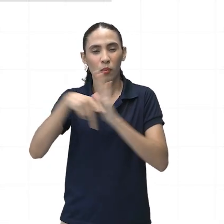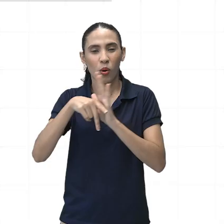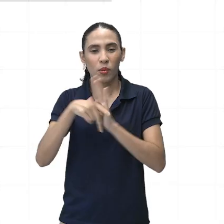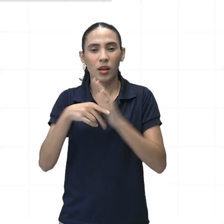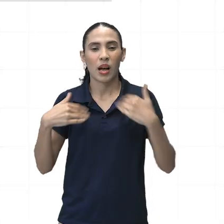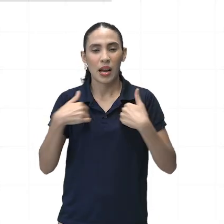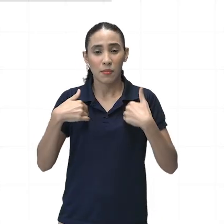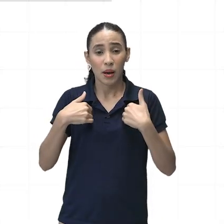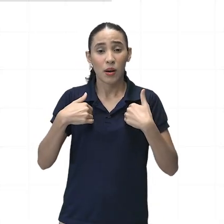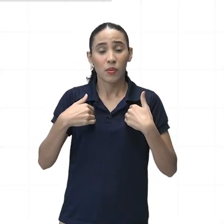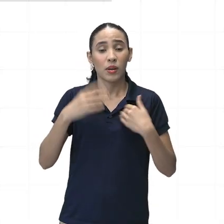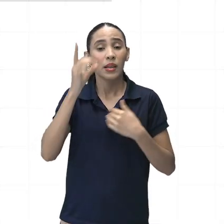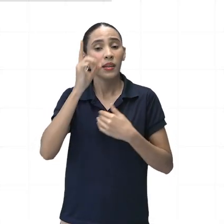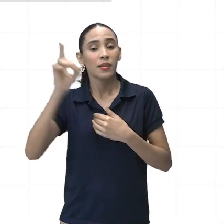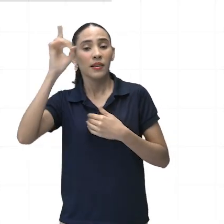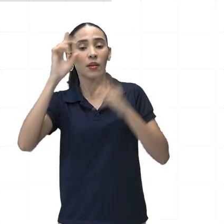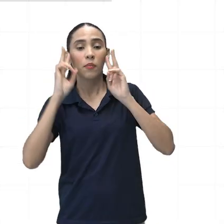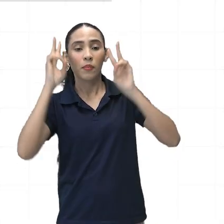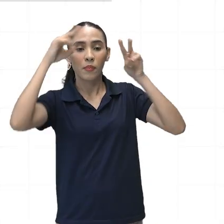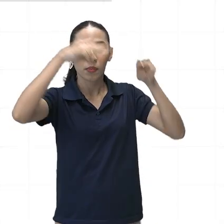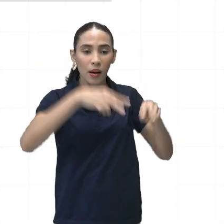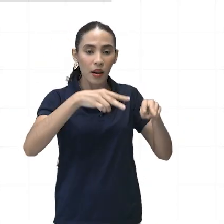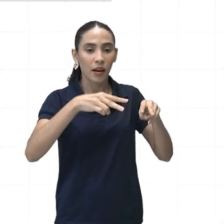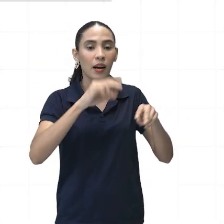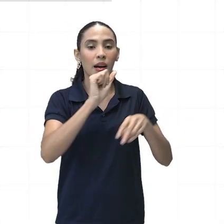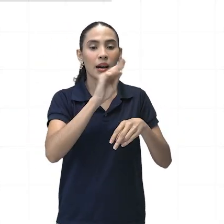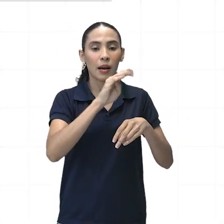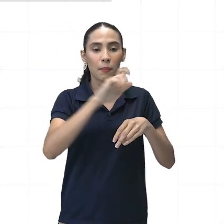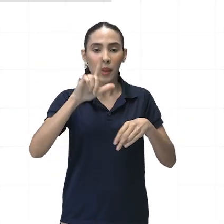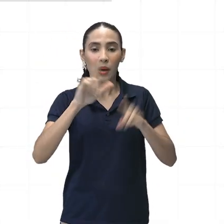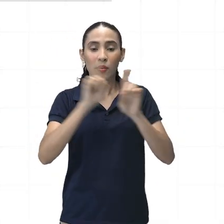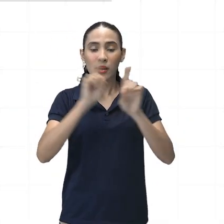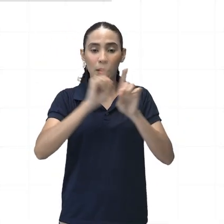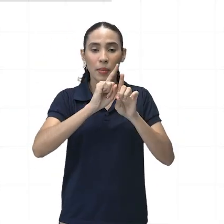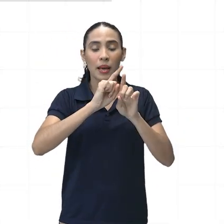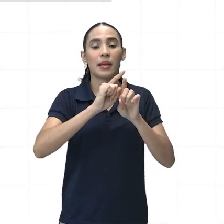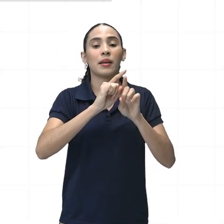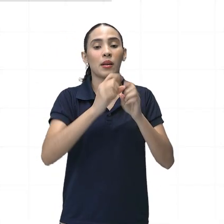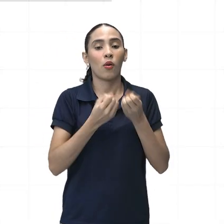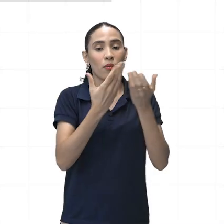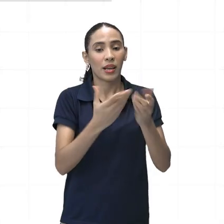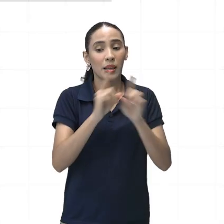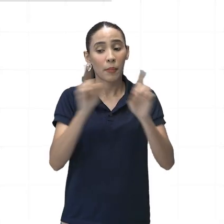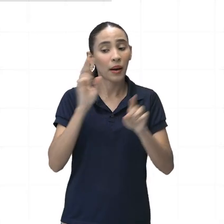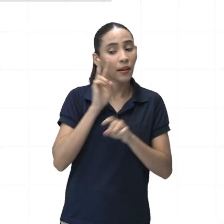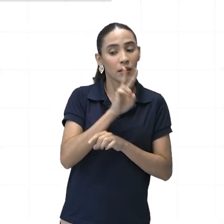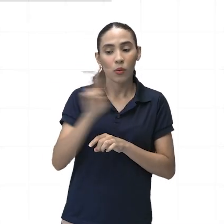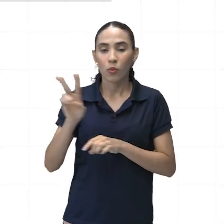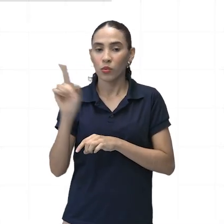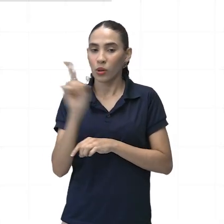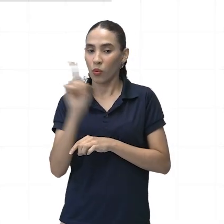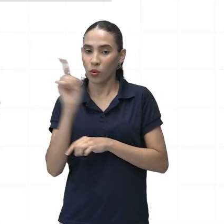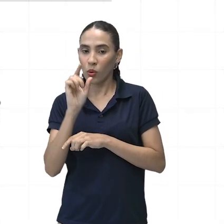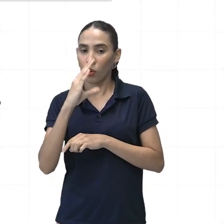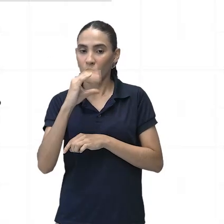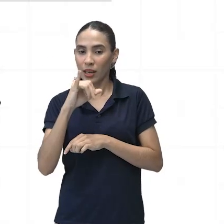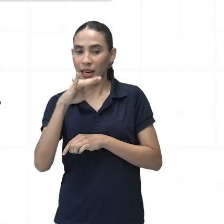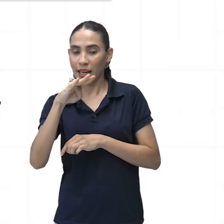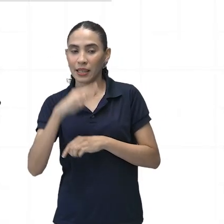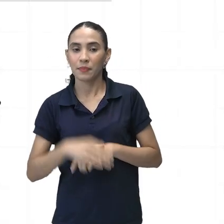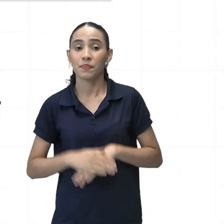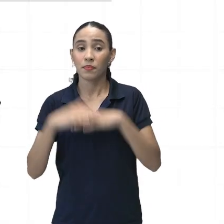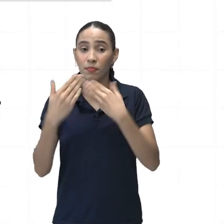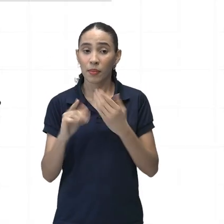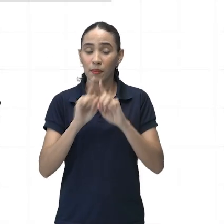E o Senhor olhou com agrado para Abel e para a sua oblação, mas não olhou para Caim, nem para os seus dons.